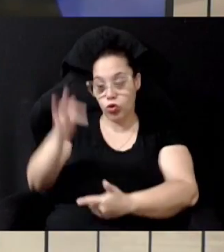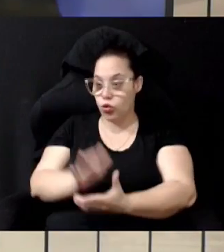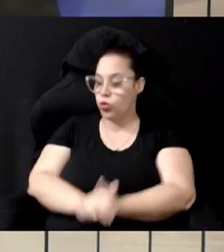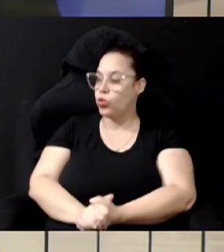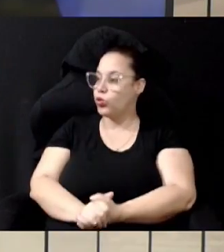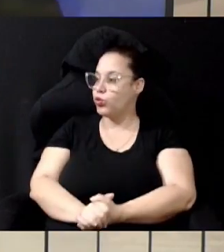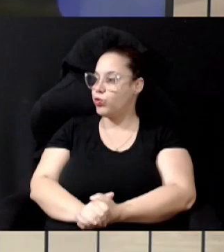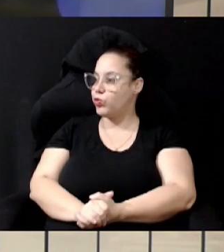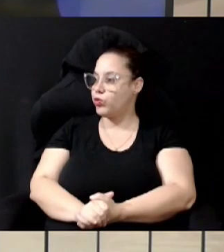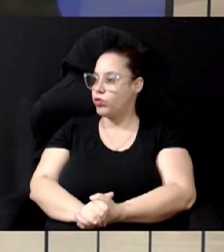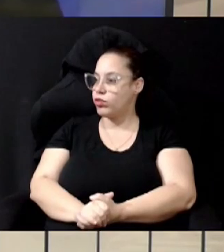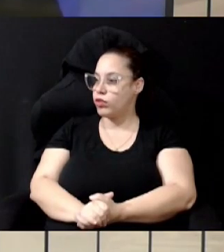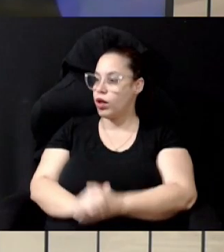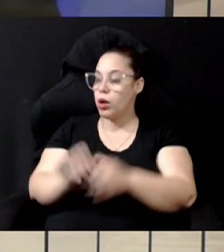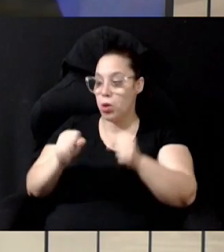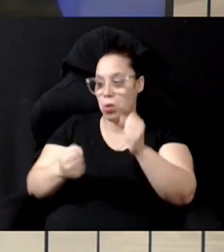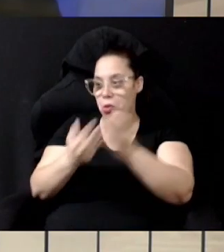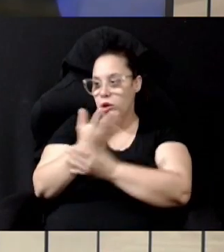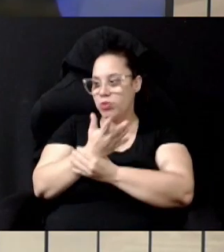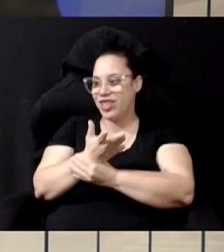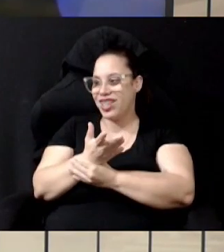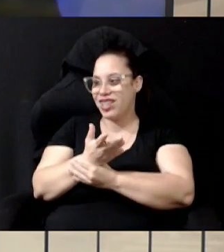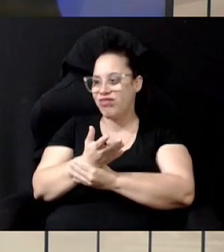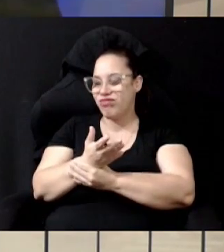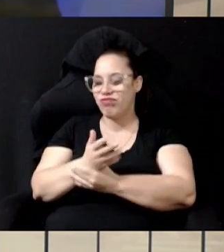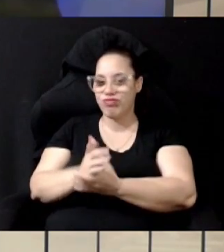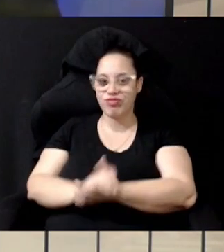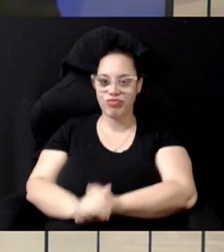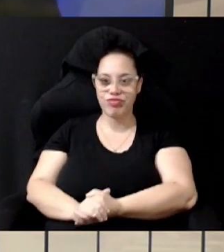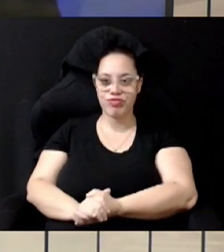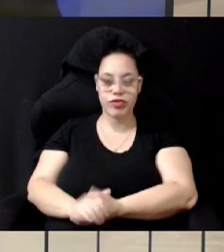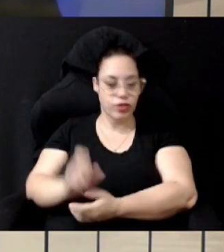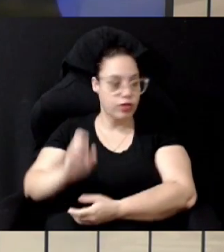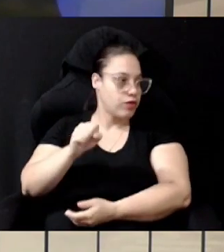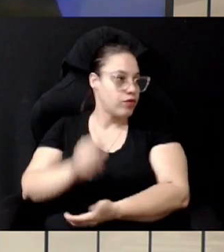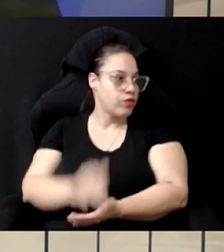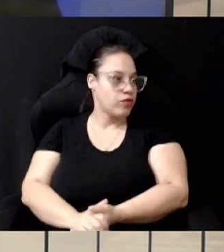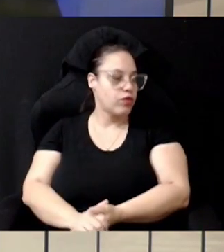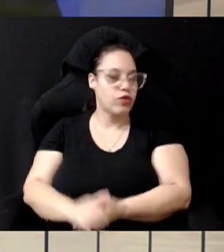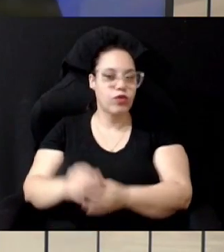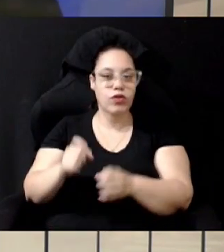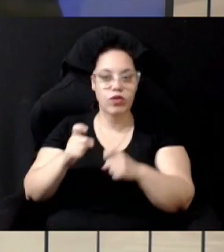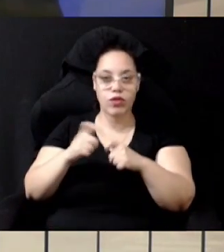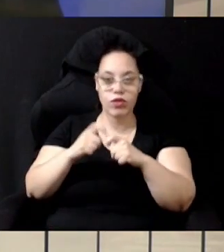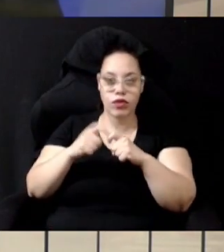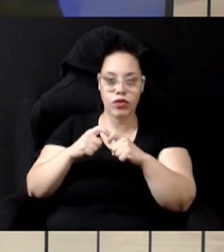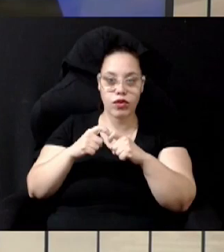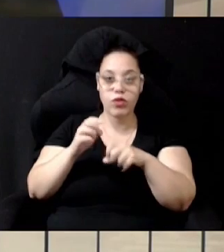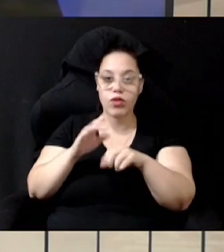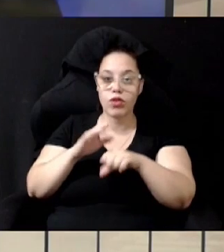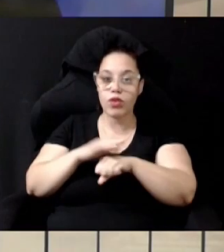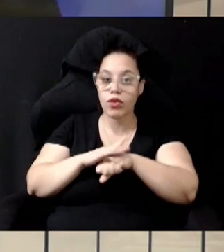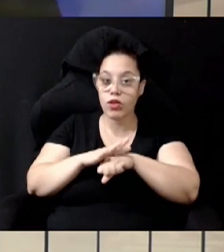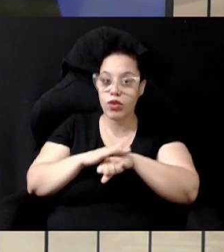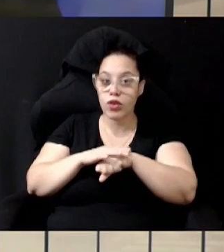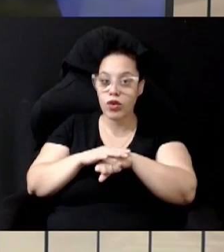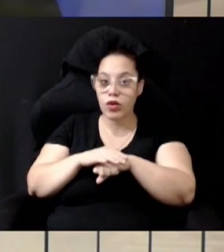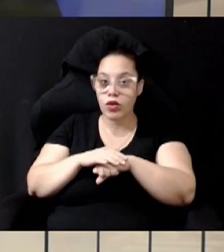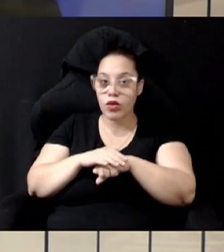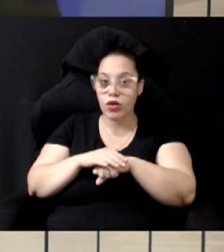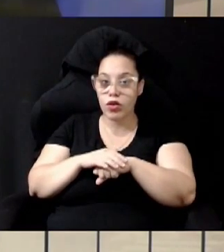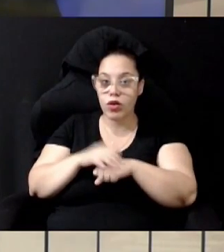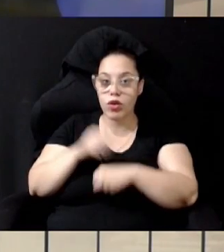possa aparecer aí, né? Isso mesmo. Isso Doutor, no mesmo. caso dessas doenças, elas são mais prevalentes em homens